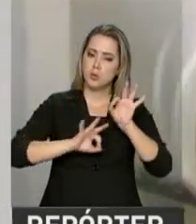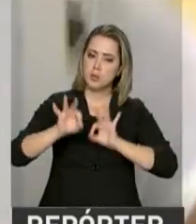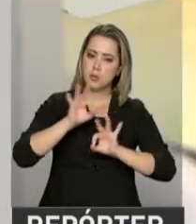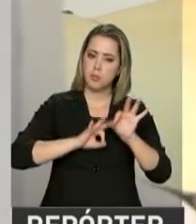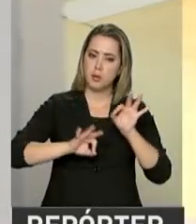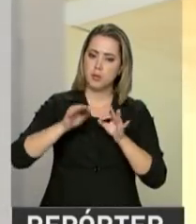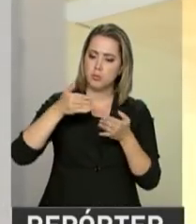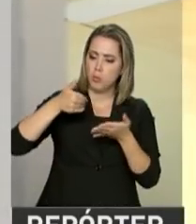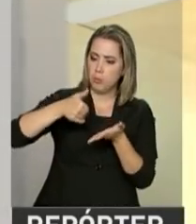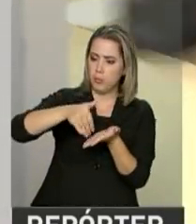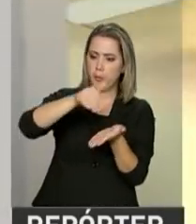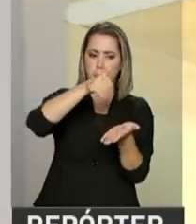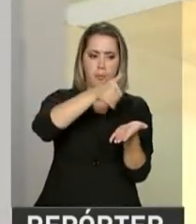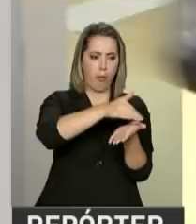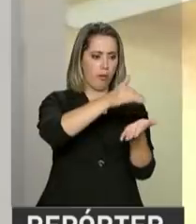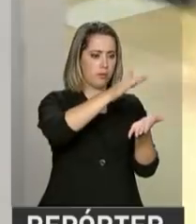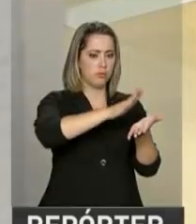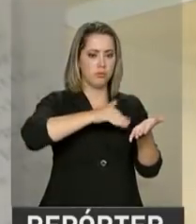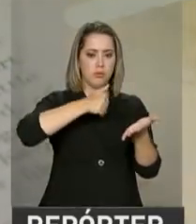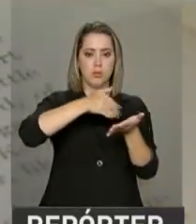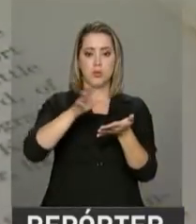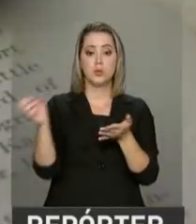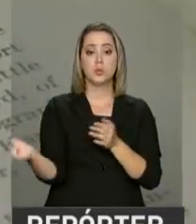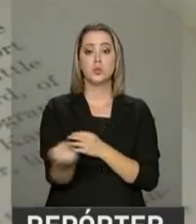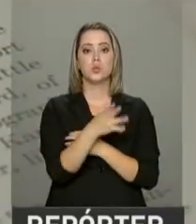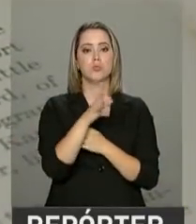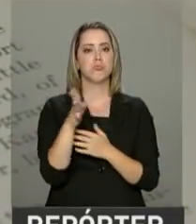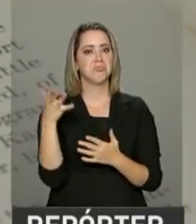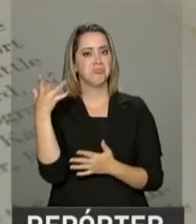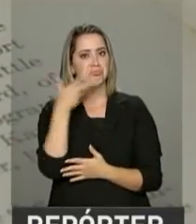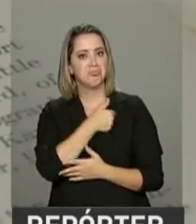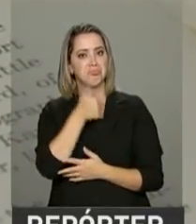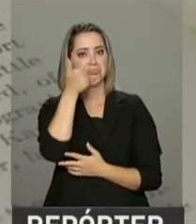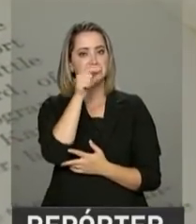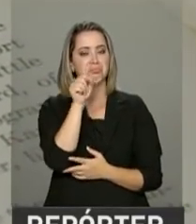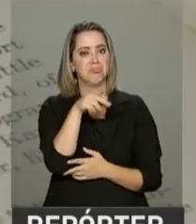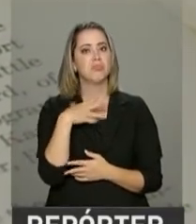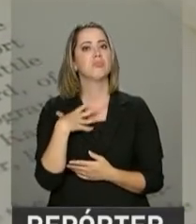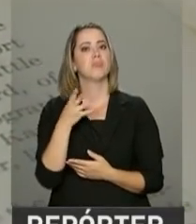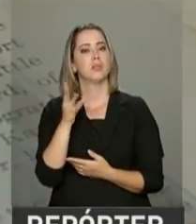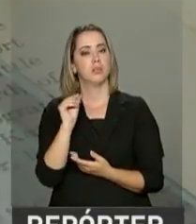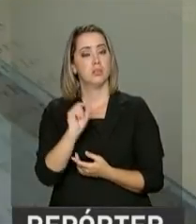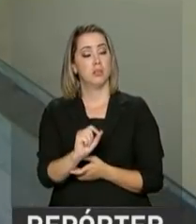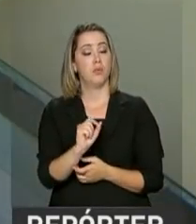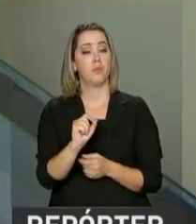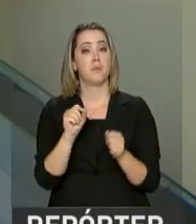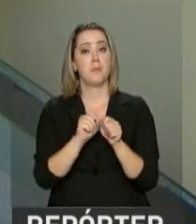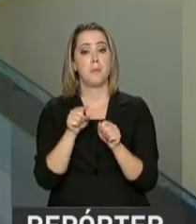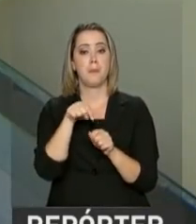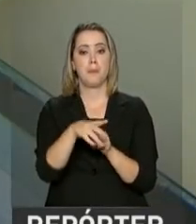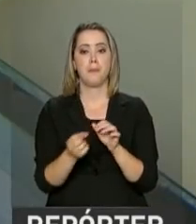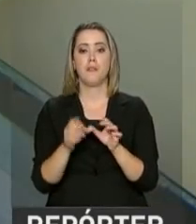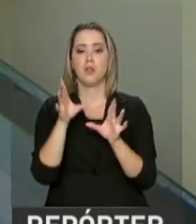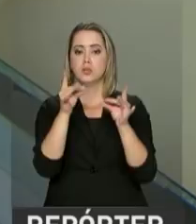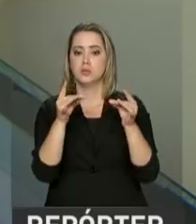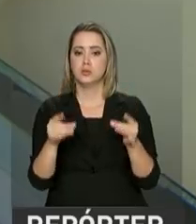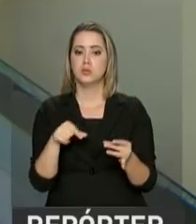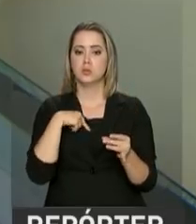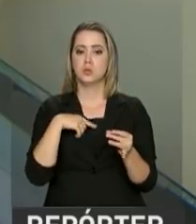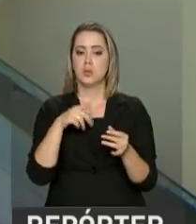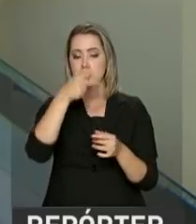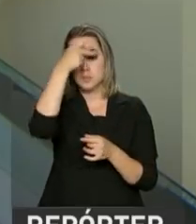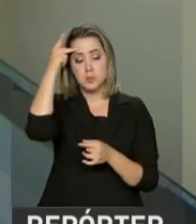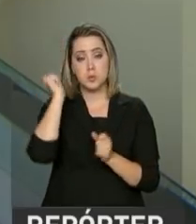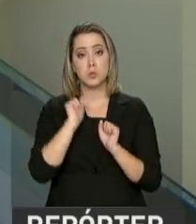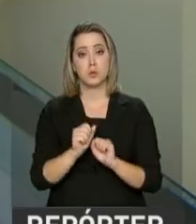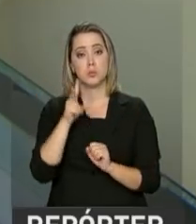e catalogação das obras renovam-se verdadeiras raridades que marcaram a história da ciência entre os destaques o público pode